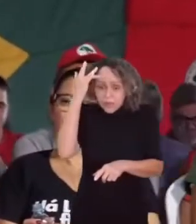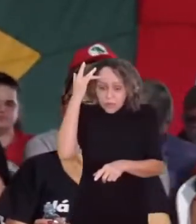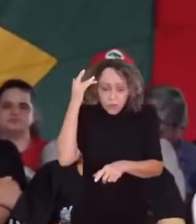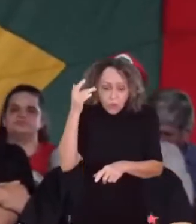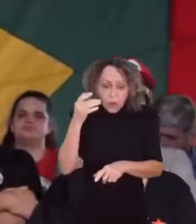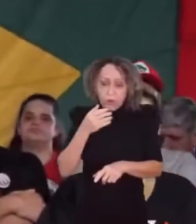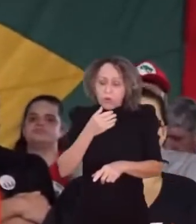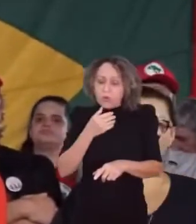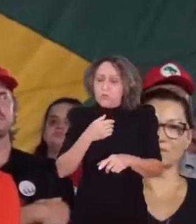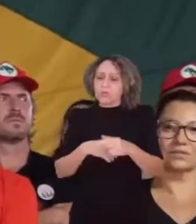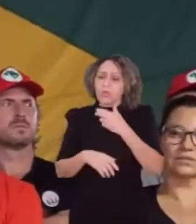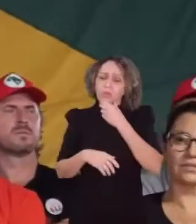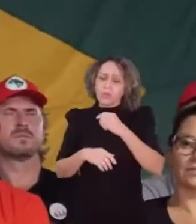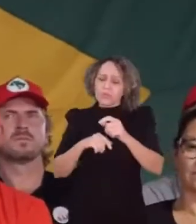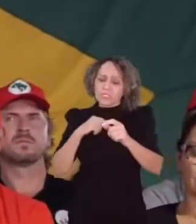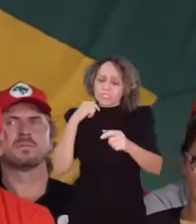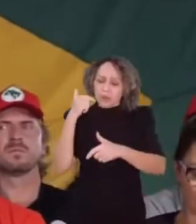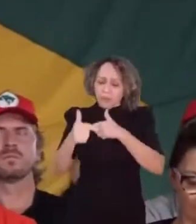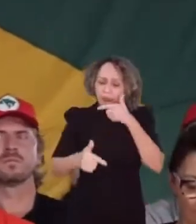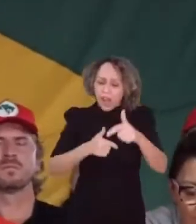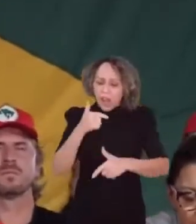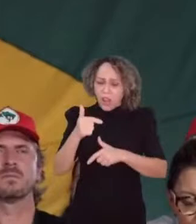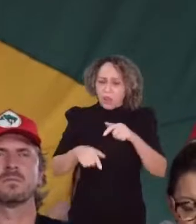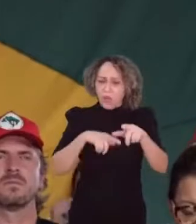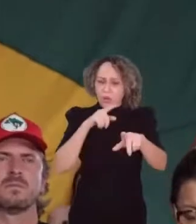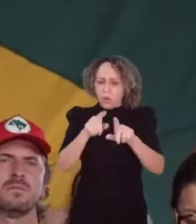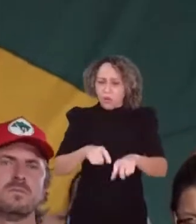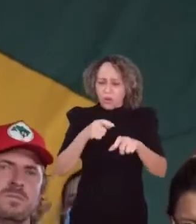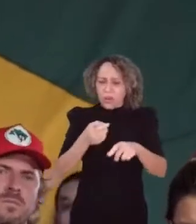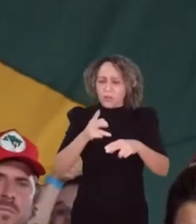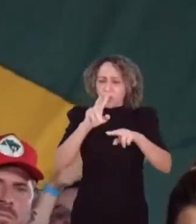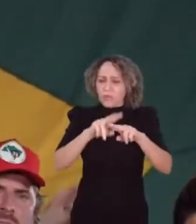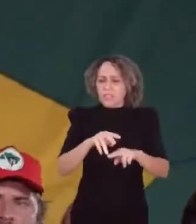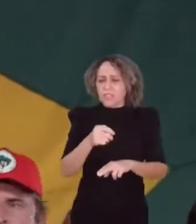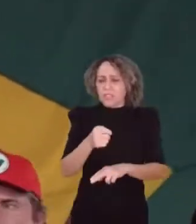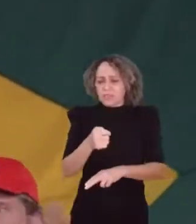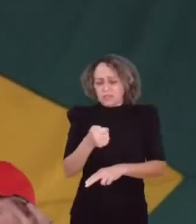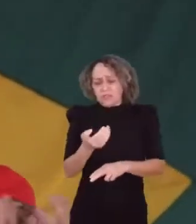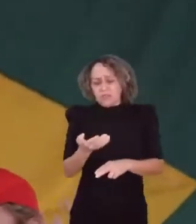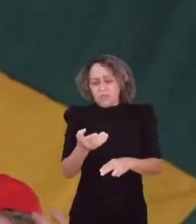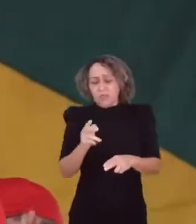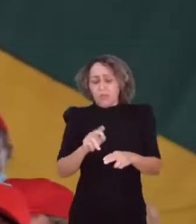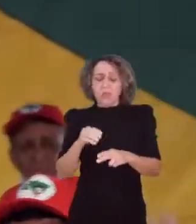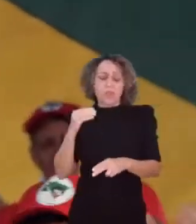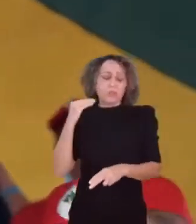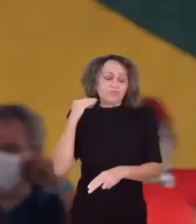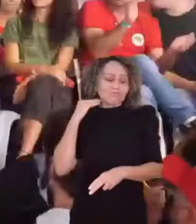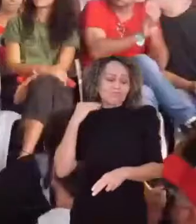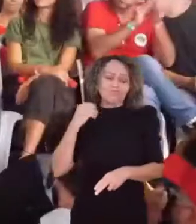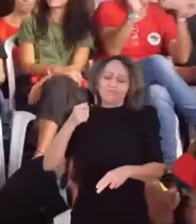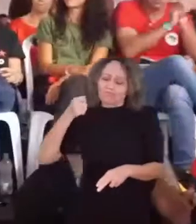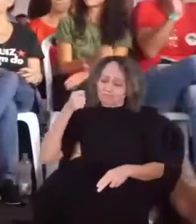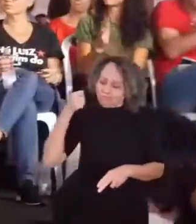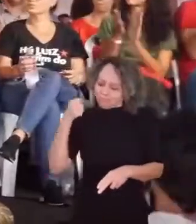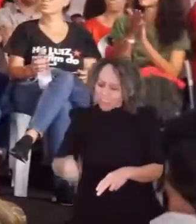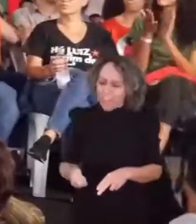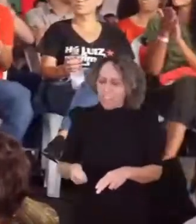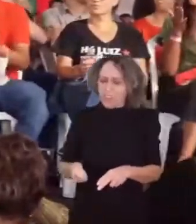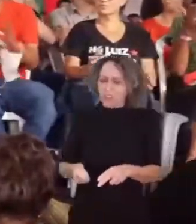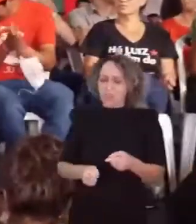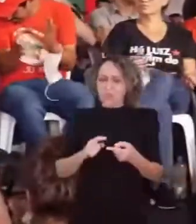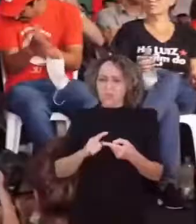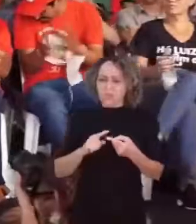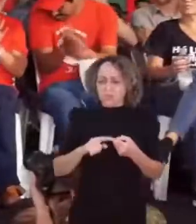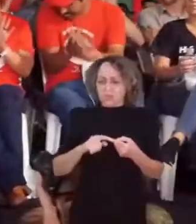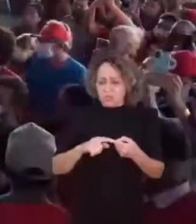Paraná, porque ele é um juiz cego, mentiroso, arrogante, que não merece o